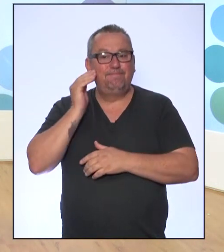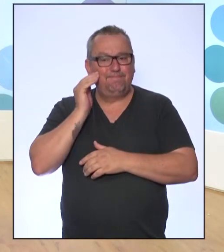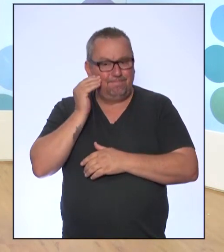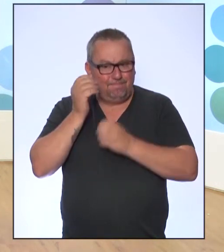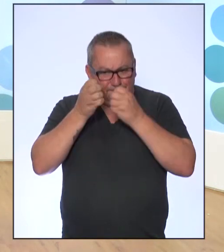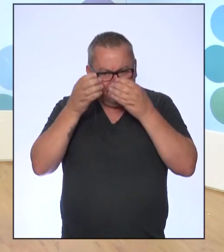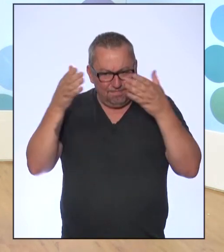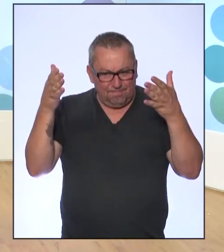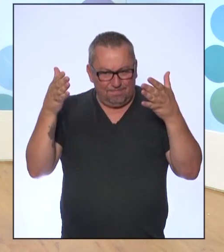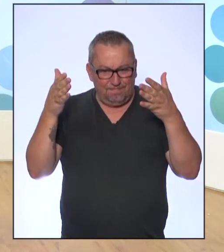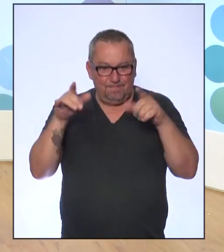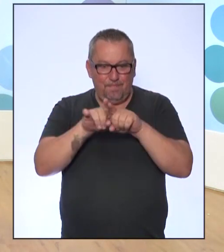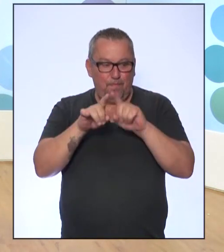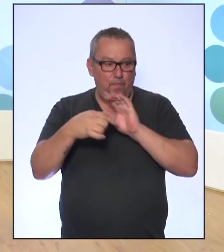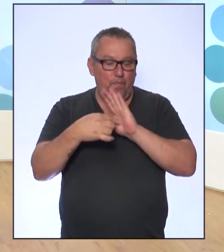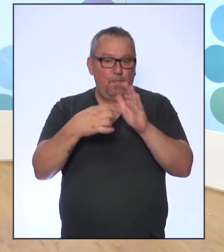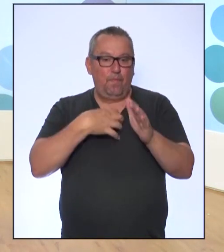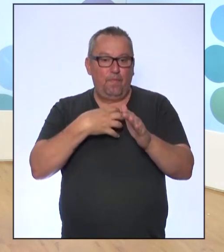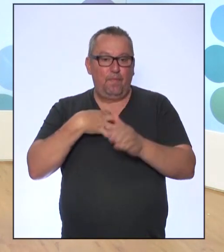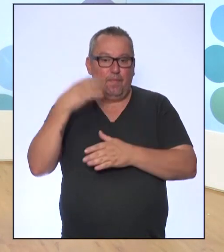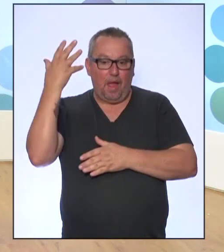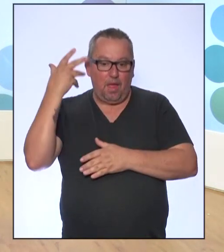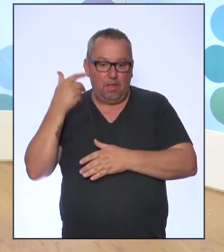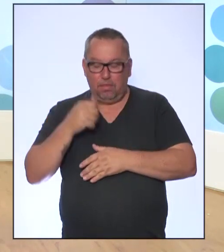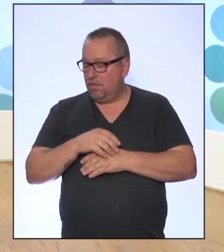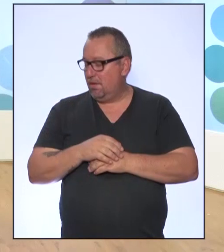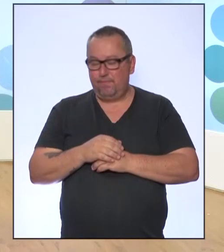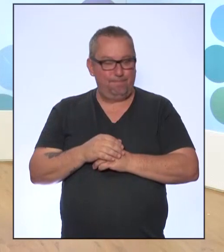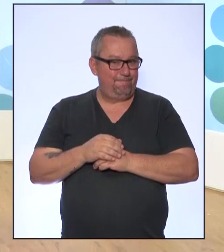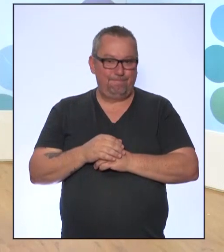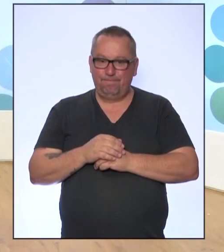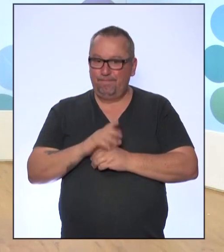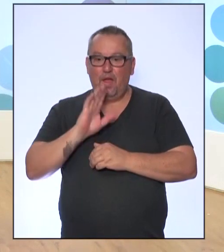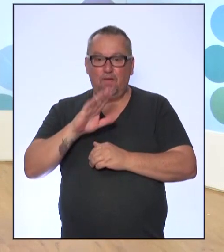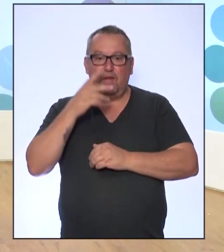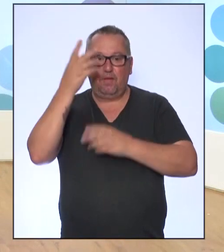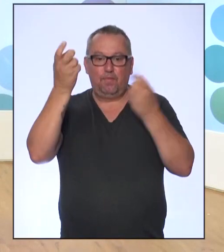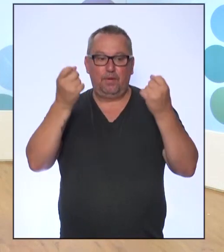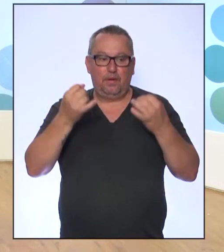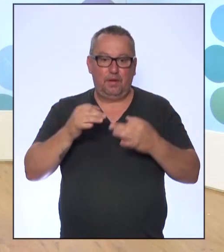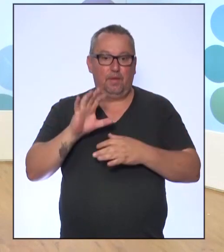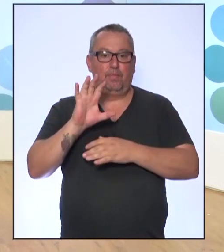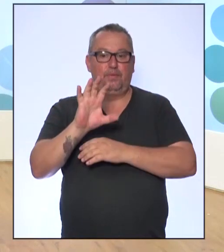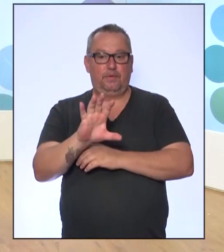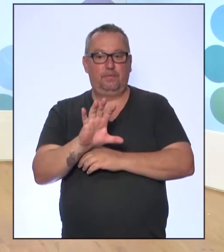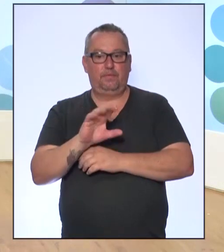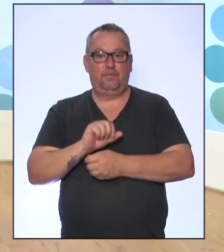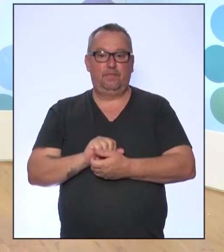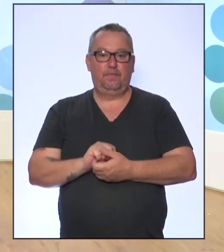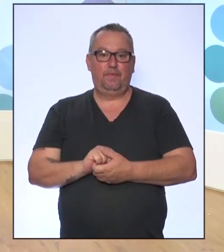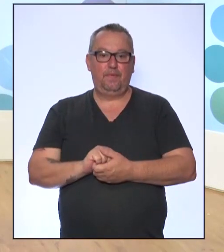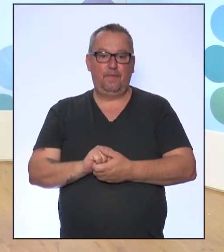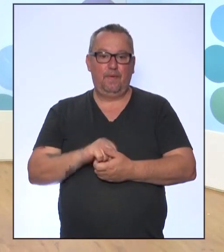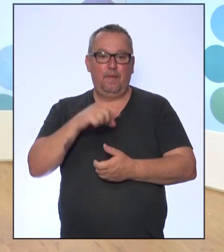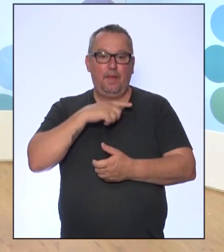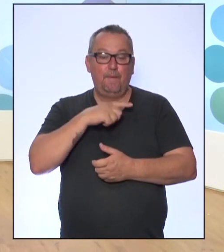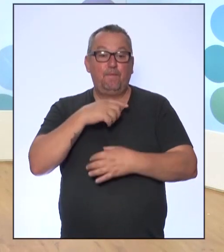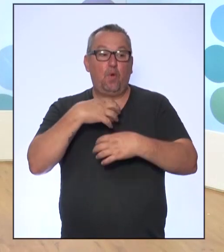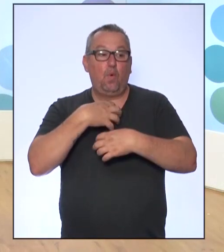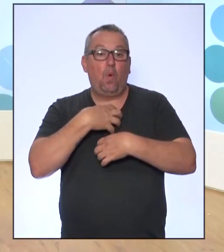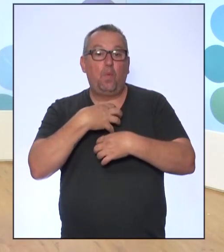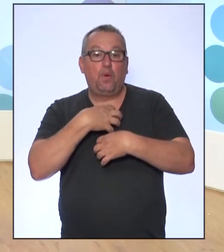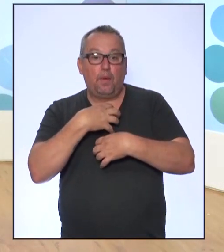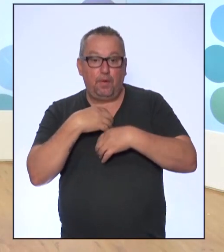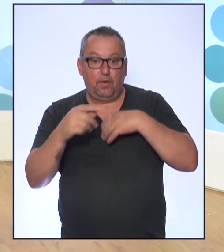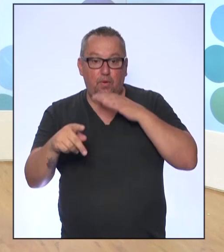entendeu. Apresentam características de animais. Não, gente, nós já explicamos isso. Que tem